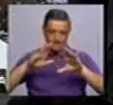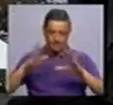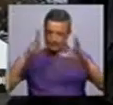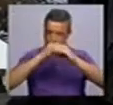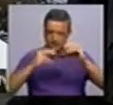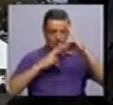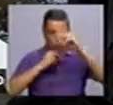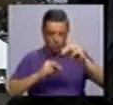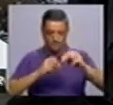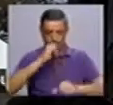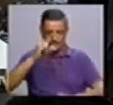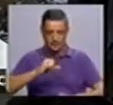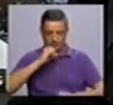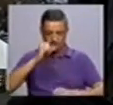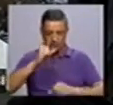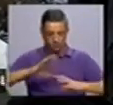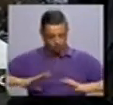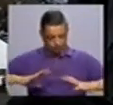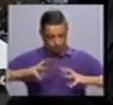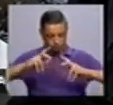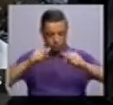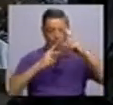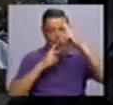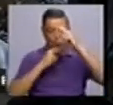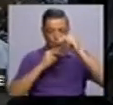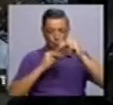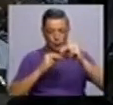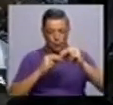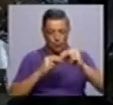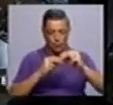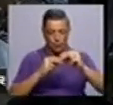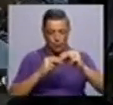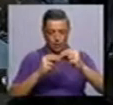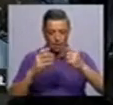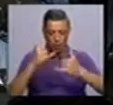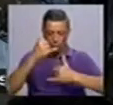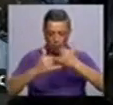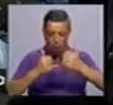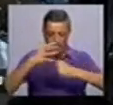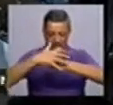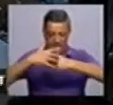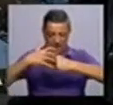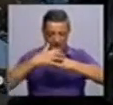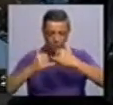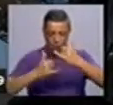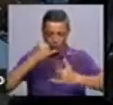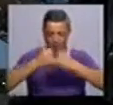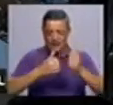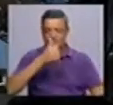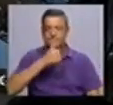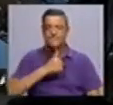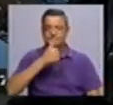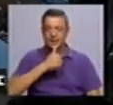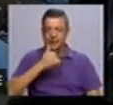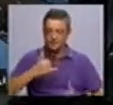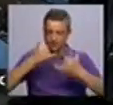desaparecer, nós vamos ver progressivamente uma Lua mais alaranjada, mais avermelhada. Isso é o